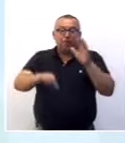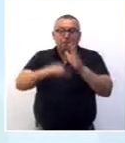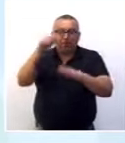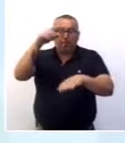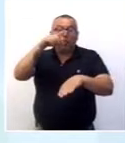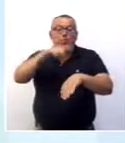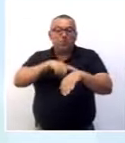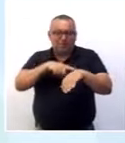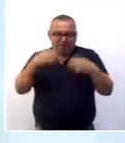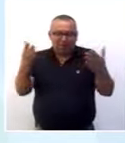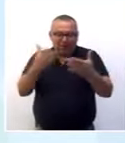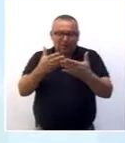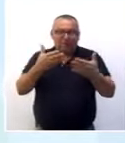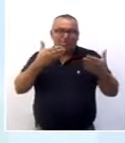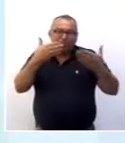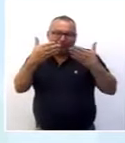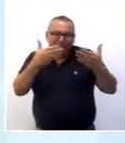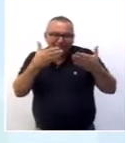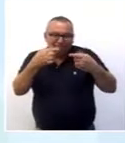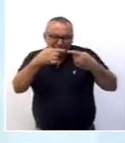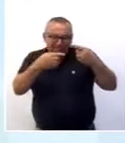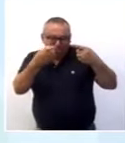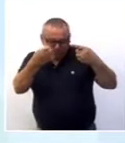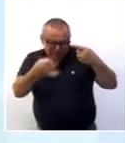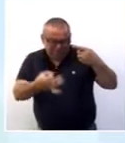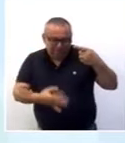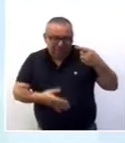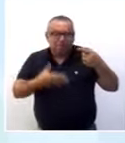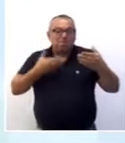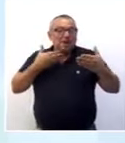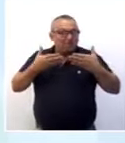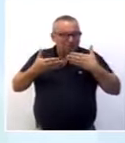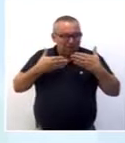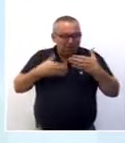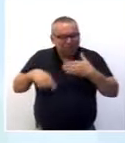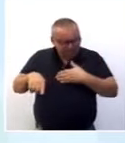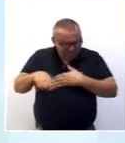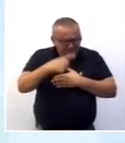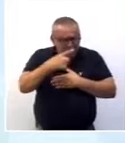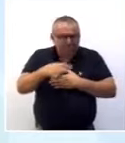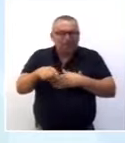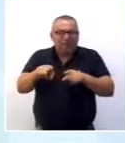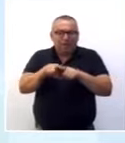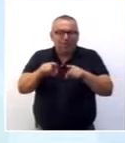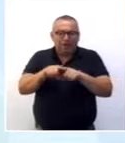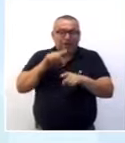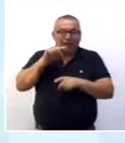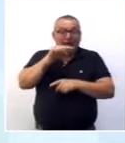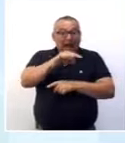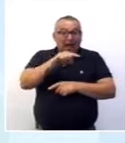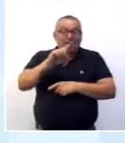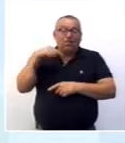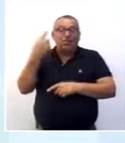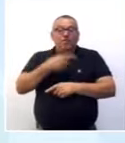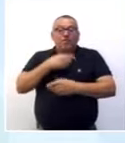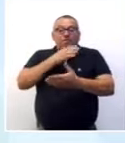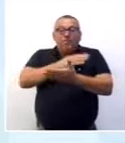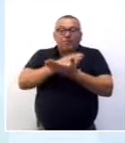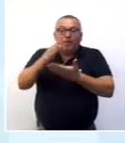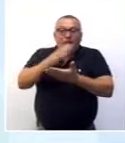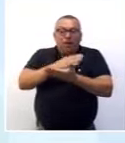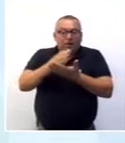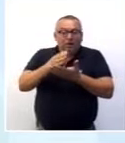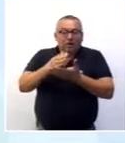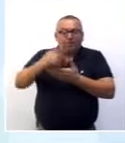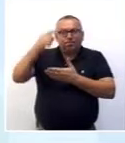de interação, né? Vamos ao nosso chat, né? E aí, nesse chat, nós vamos começar